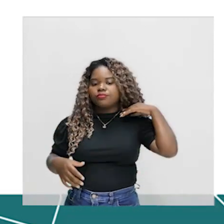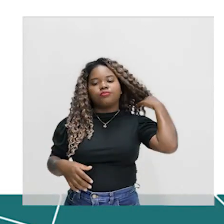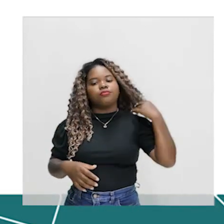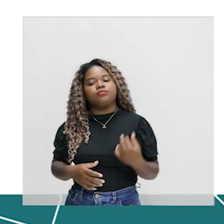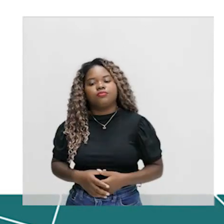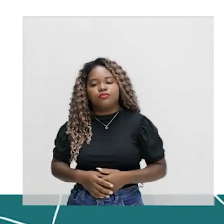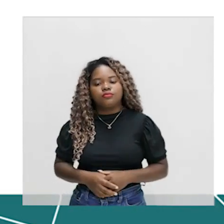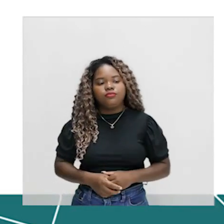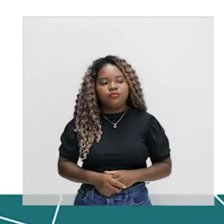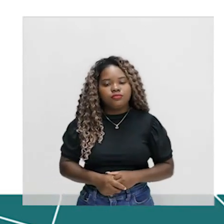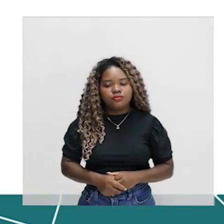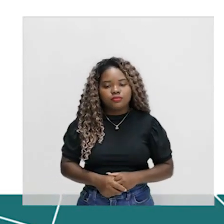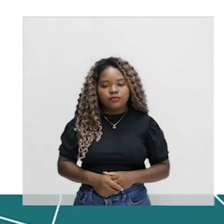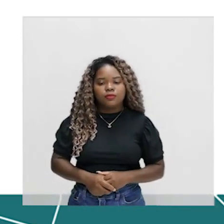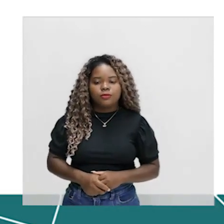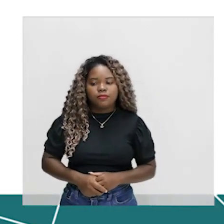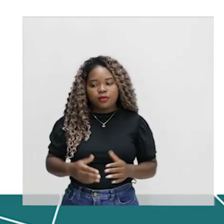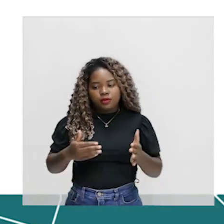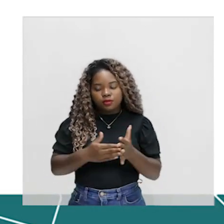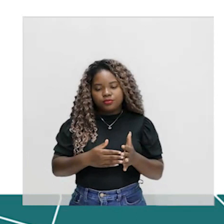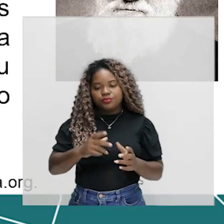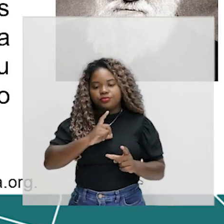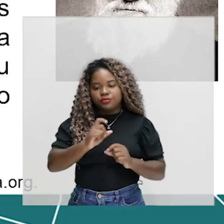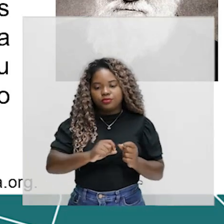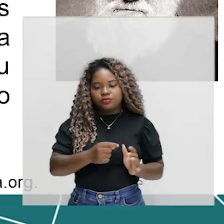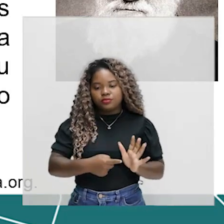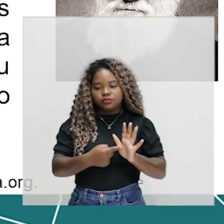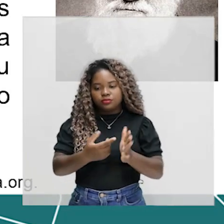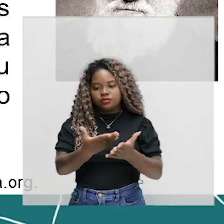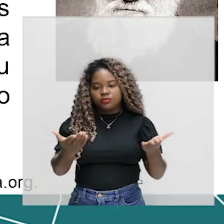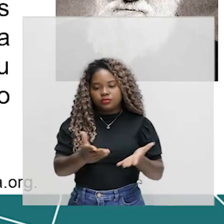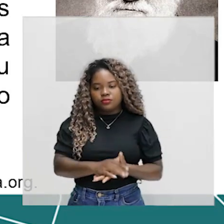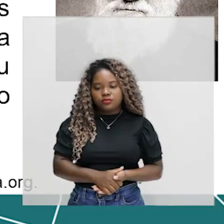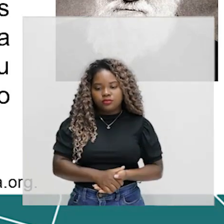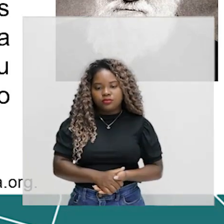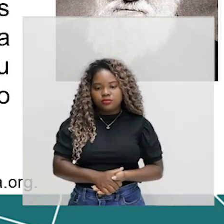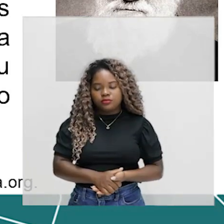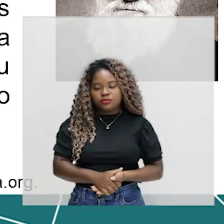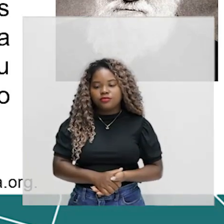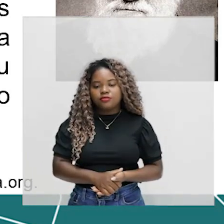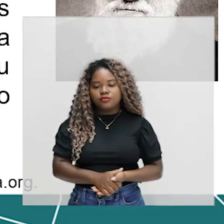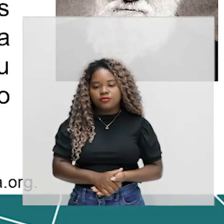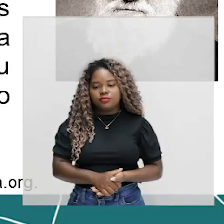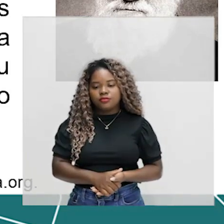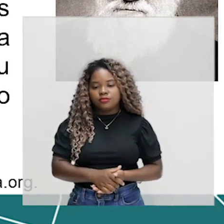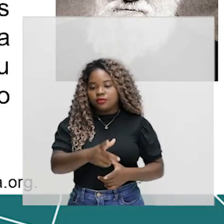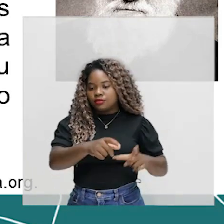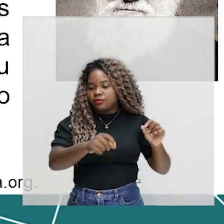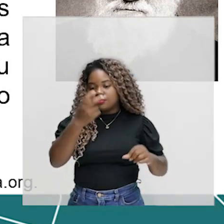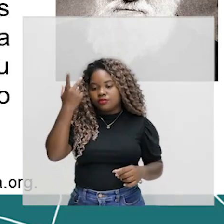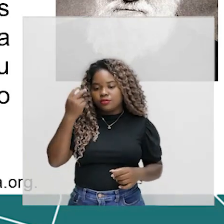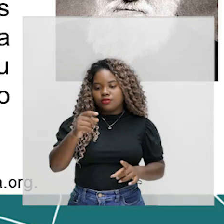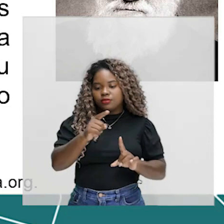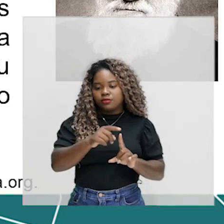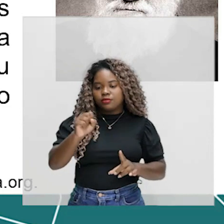disruptiva Tá e por último pessoal que eu queria mencionar para vocês é a seleção natural do